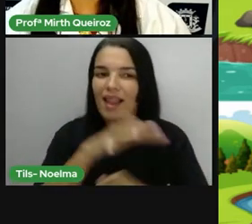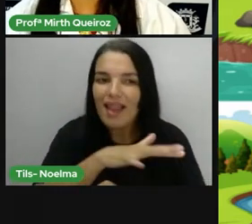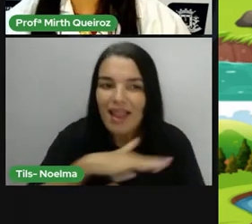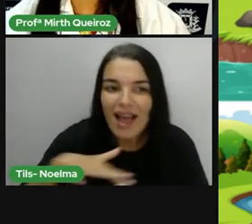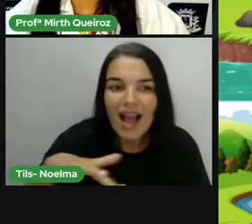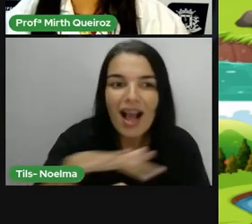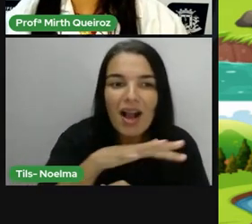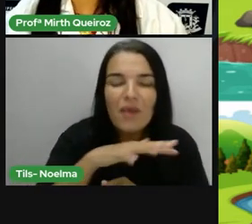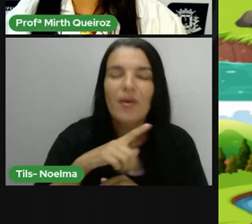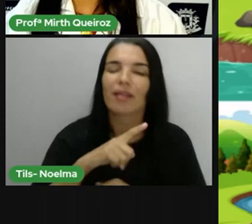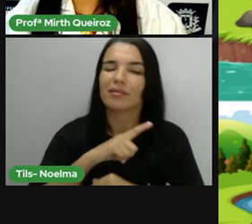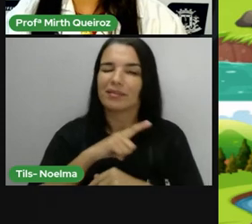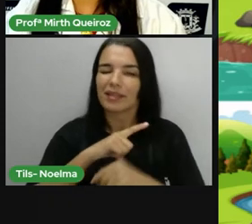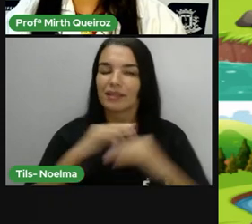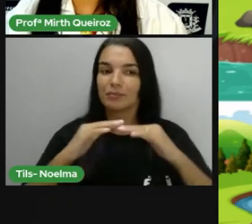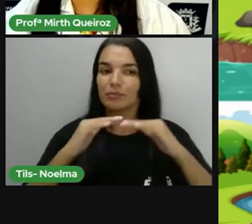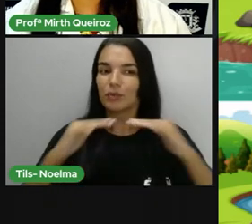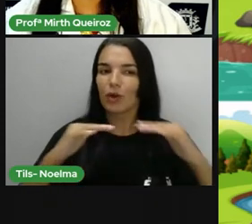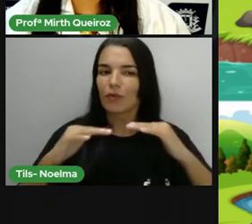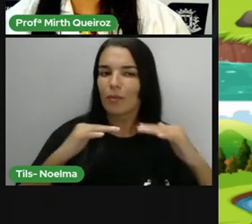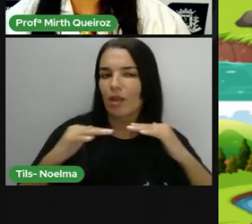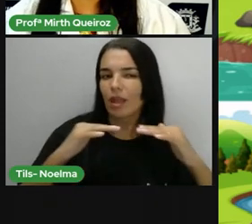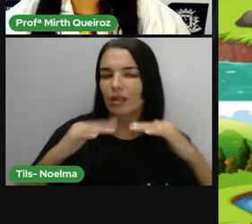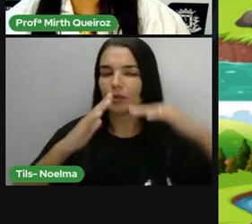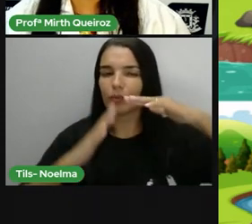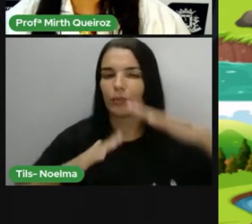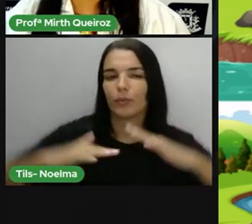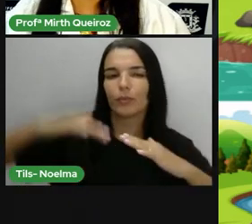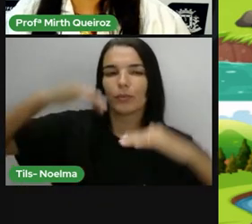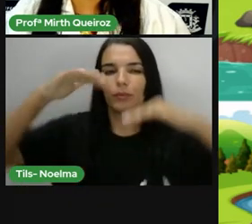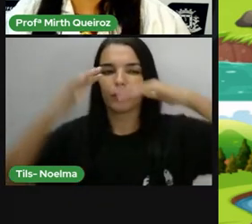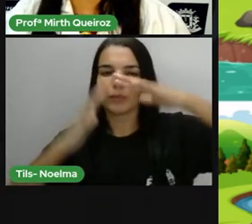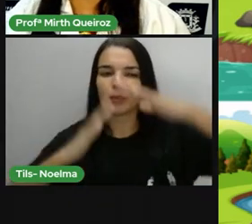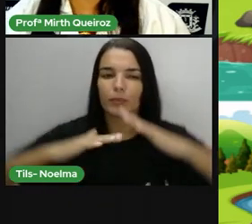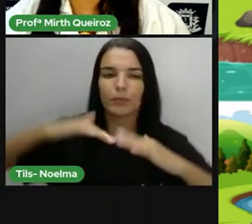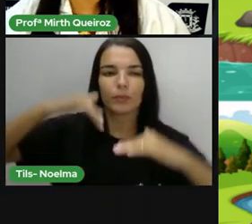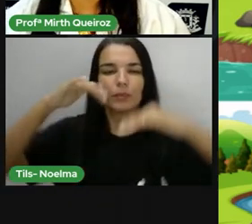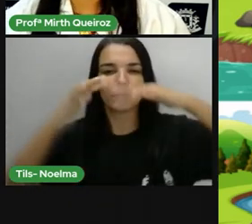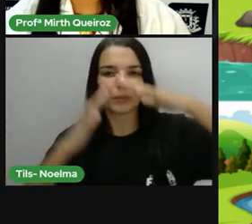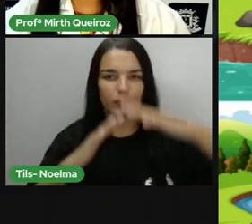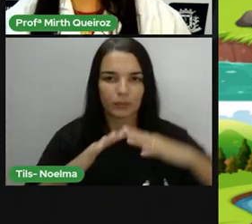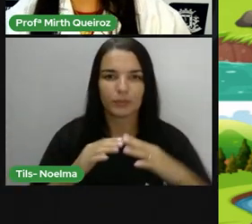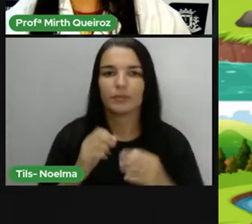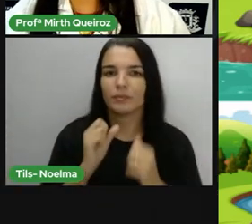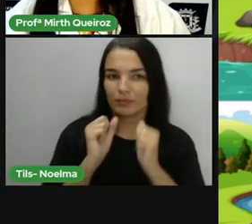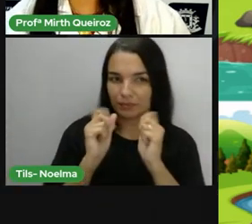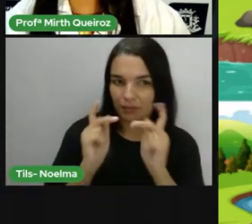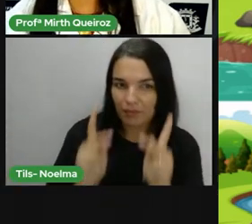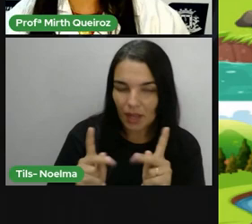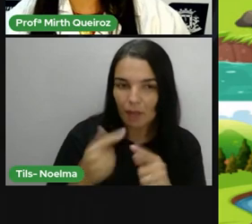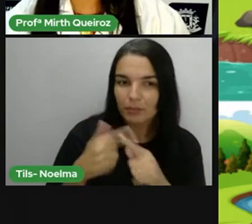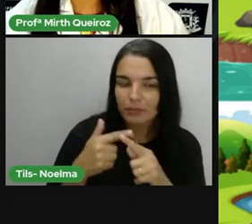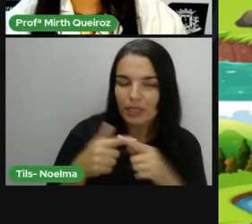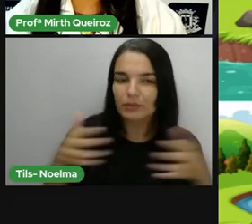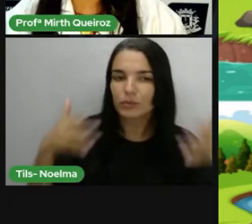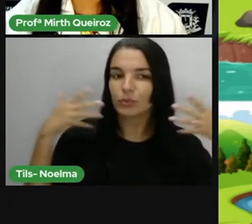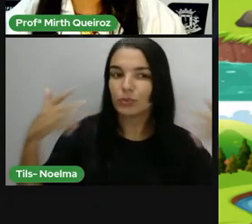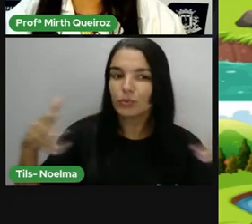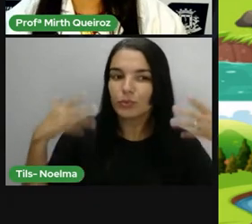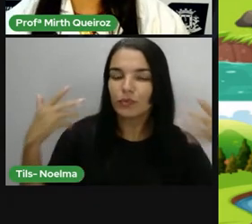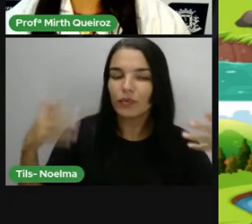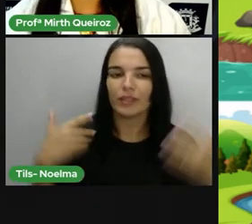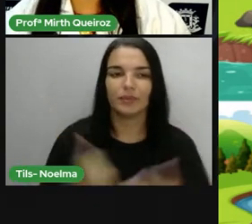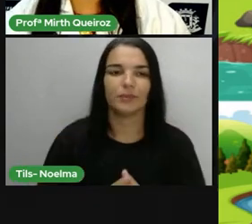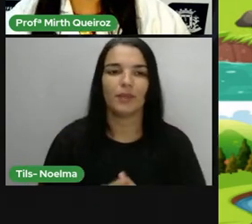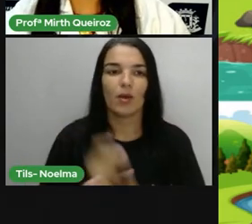há poucas correntezas, que são as chamadas microcorrentezas, que são provocadas aí pelo